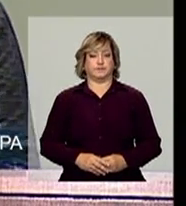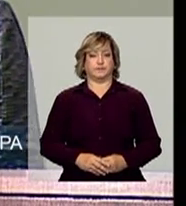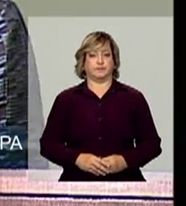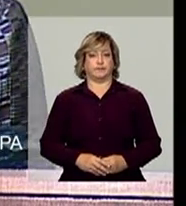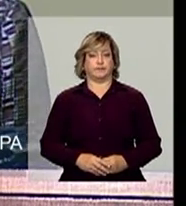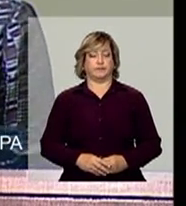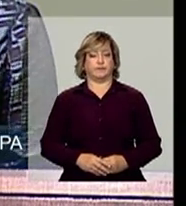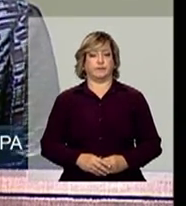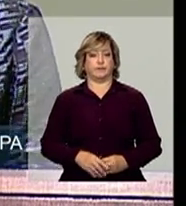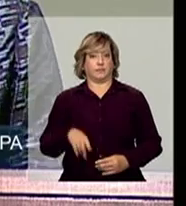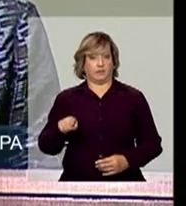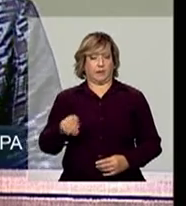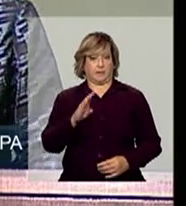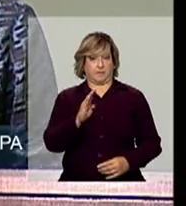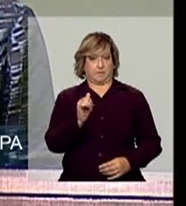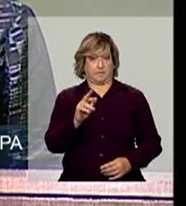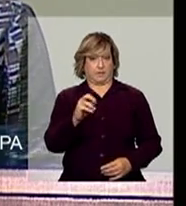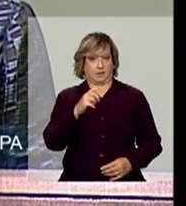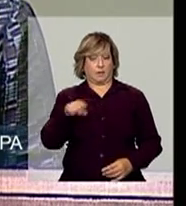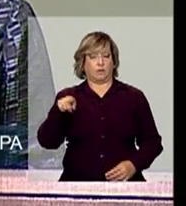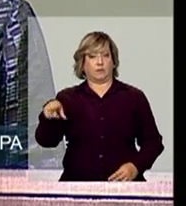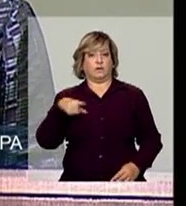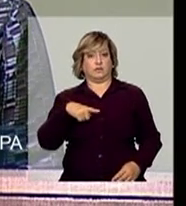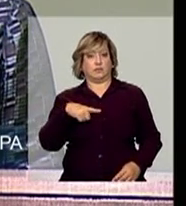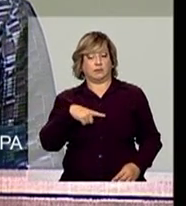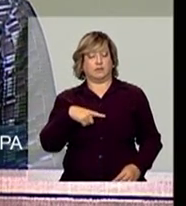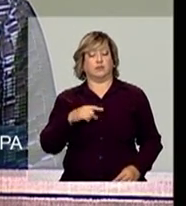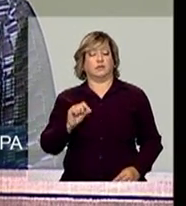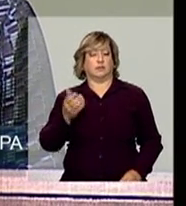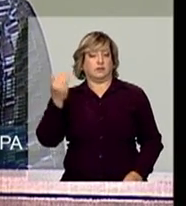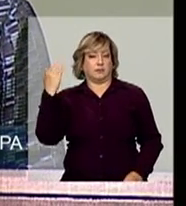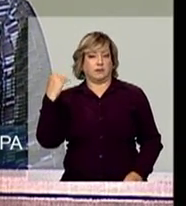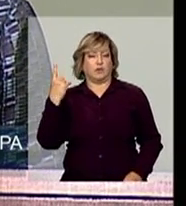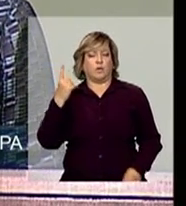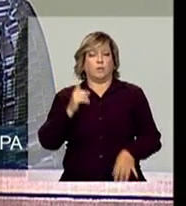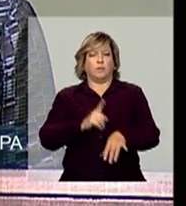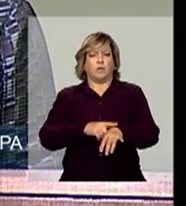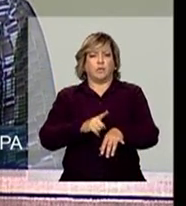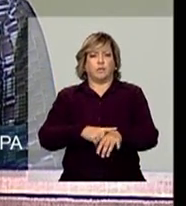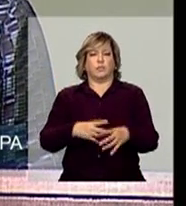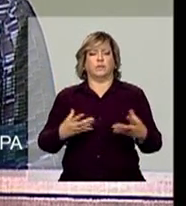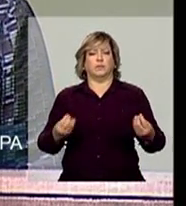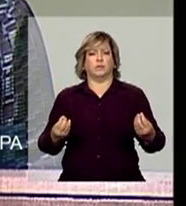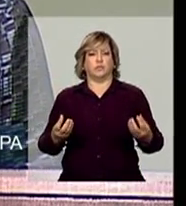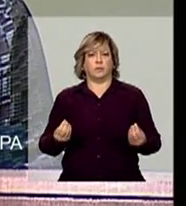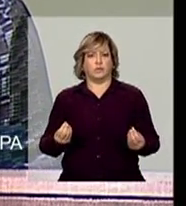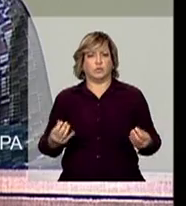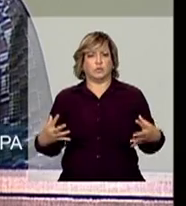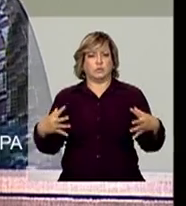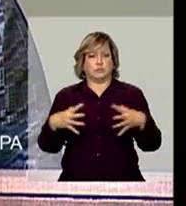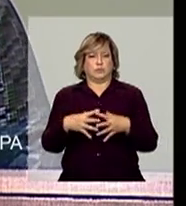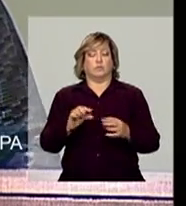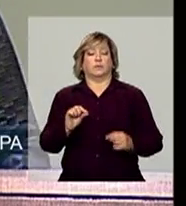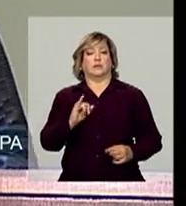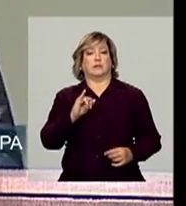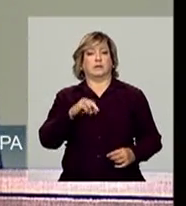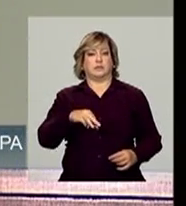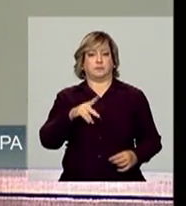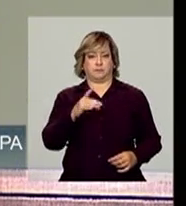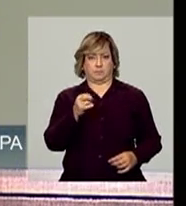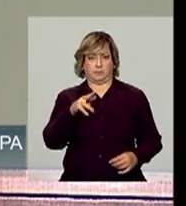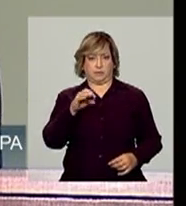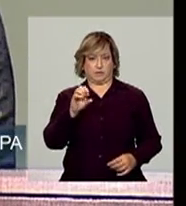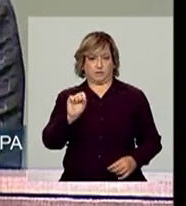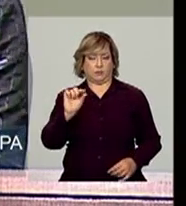Tocou-lhe ao Barão um período de enorme complexidade no mundo e no Brasil, a Era dos Impérios. A Era